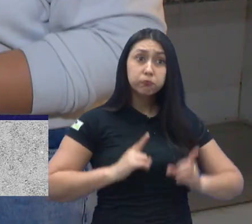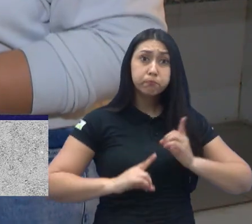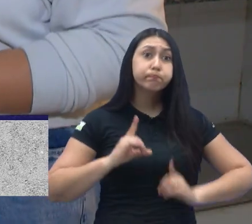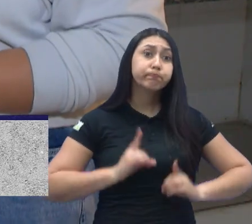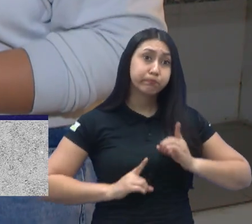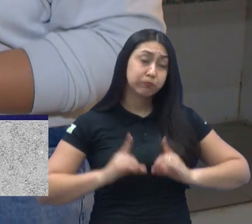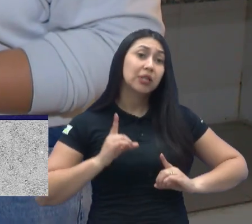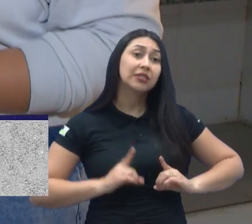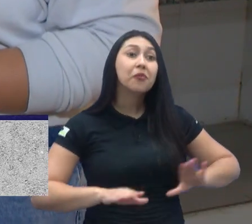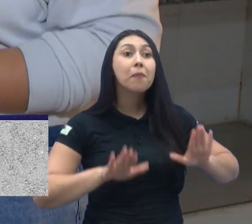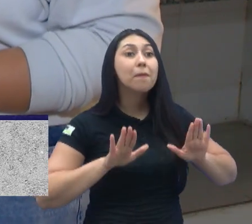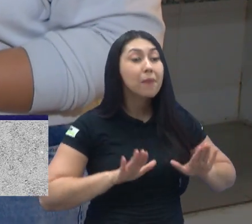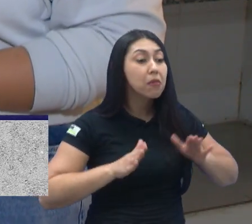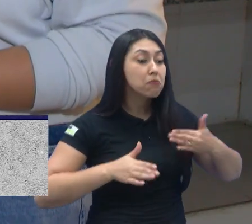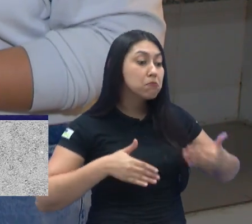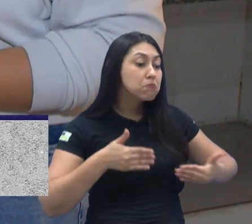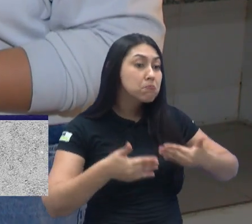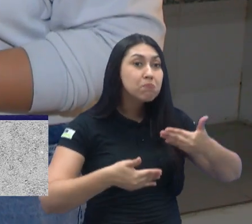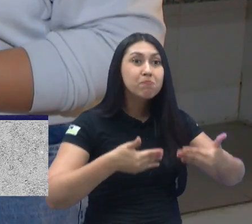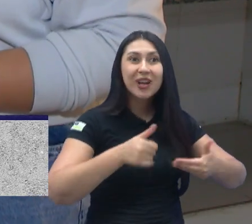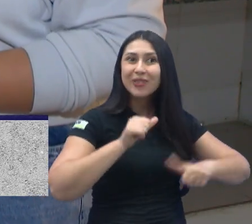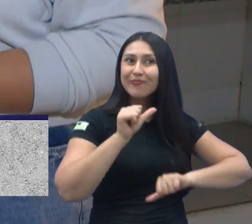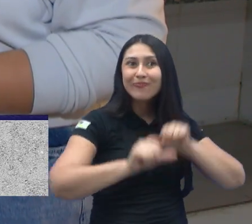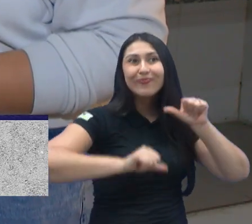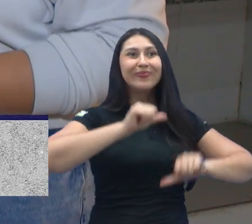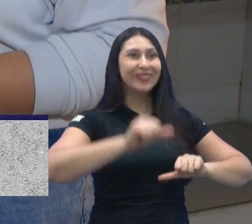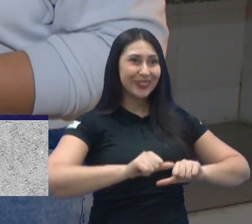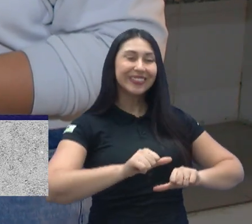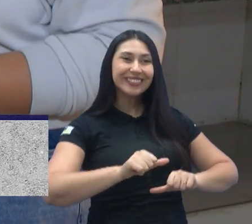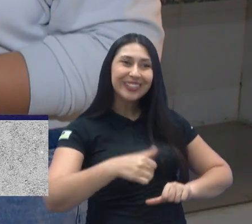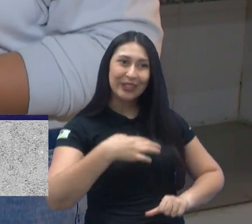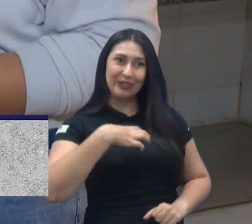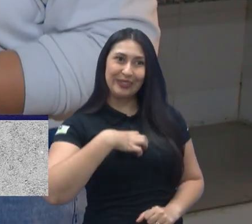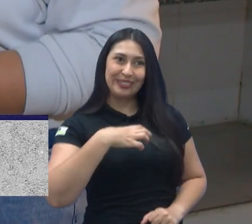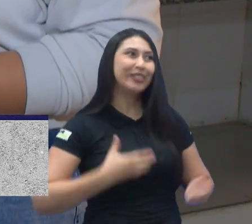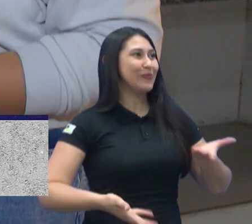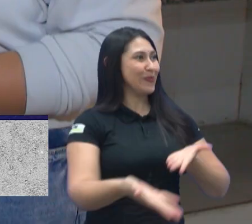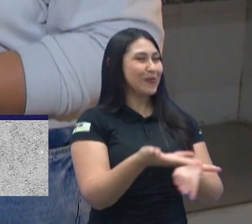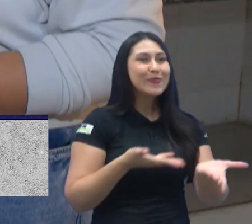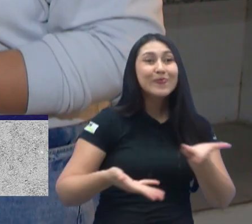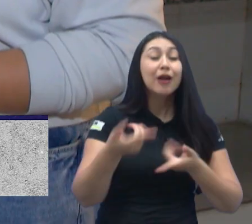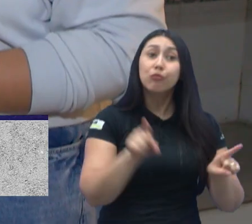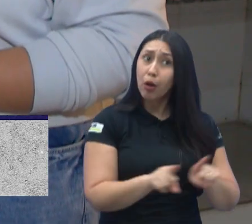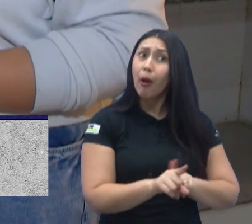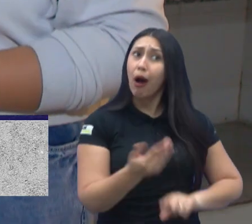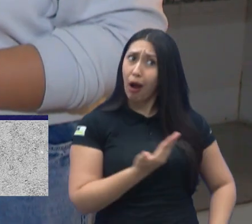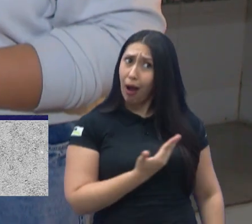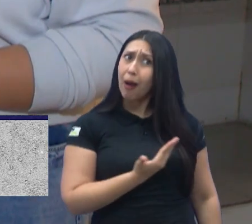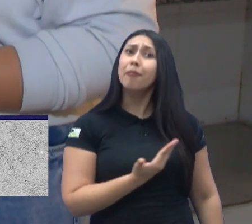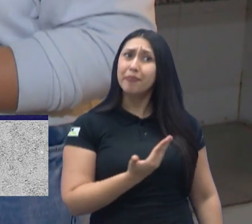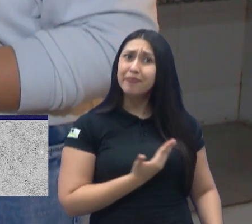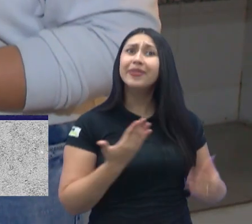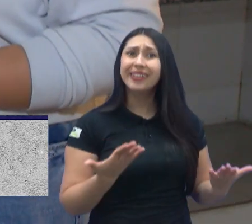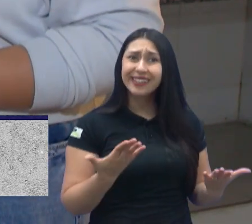e que acaba, né, mudando até um pouco da percepção, que acaba interagindo, que acaba até fazendo melhores amigos. Então ali você estava